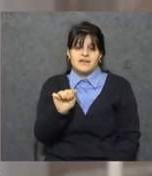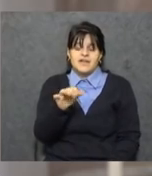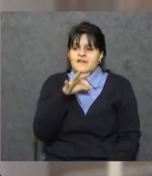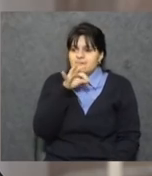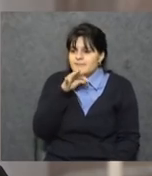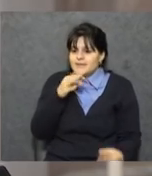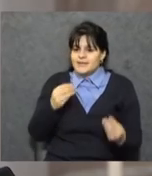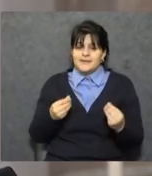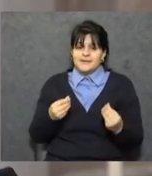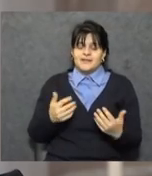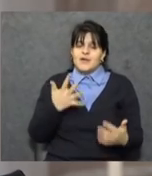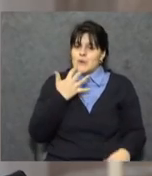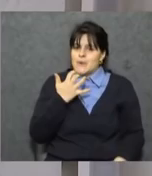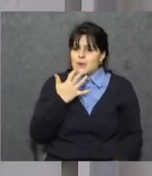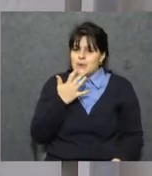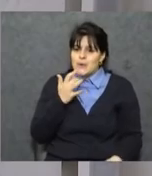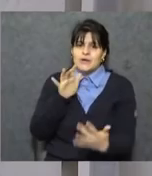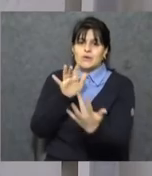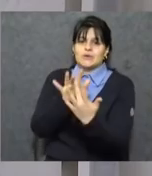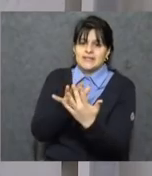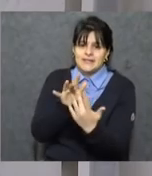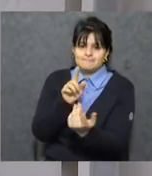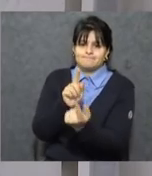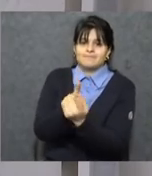Impossibilitados de ir ao encontro,